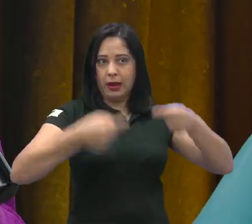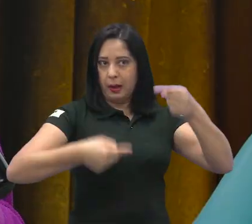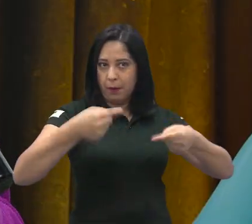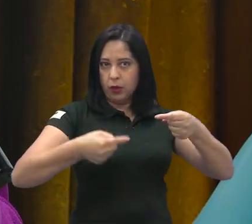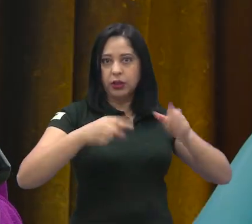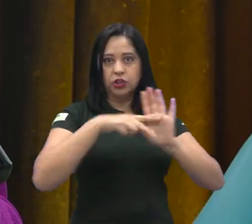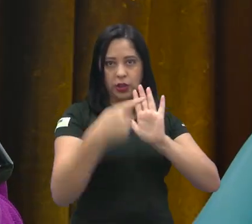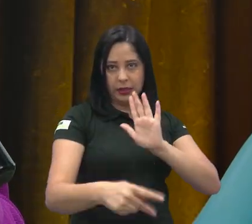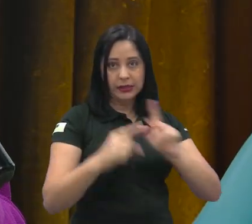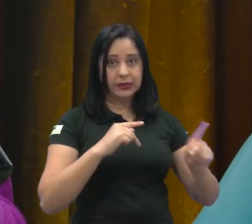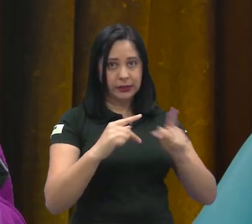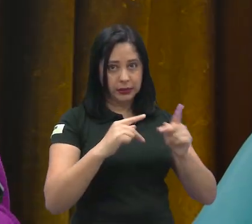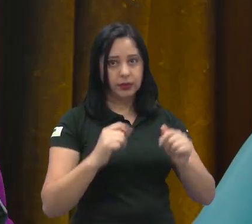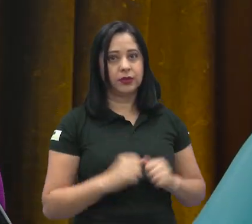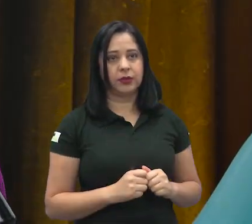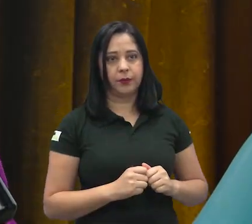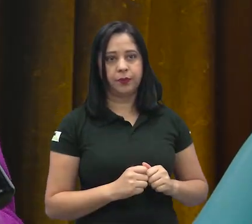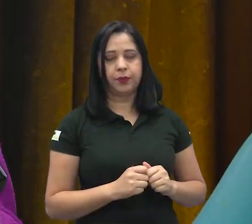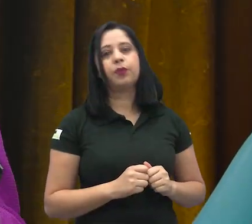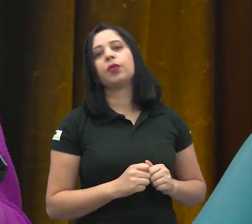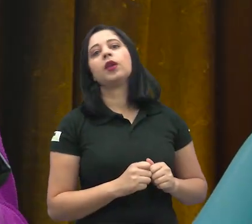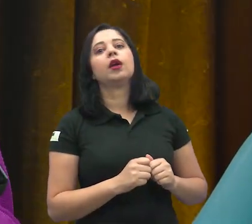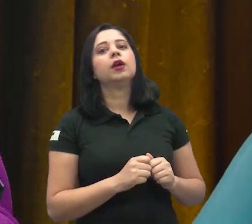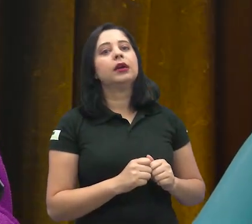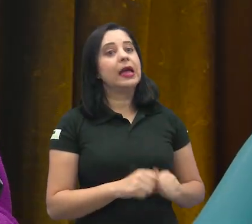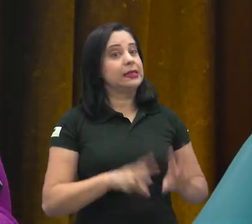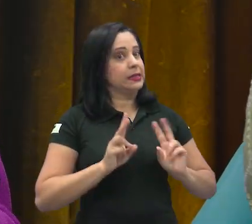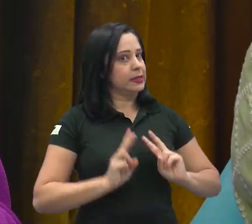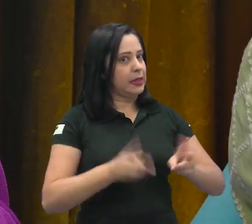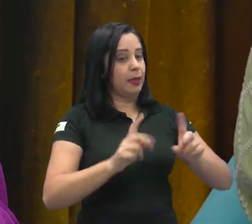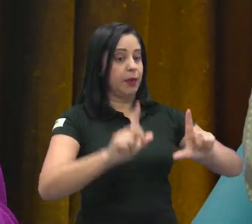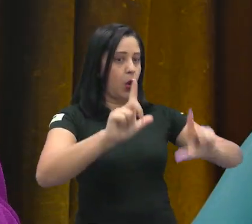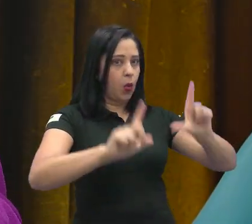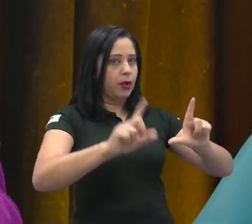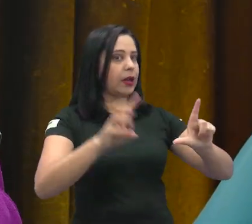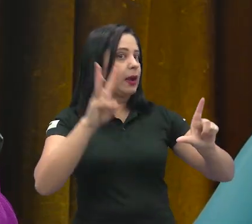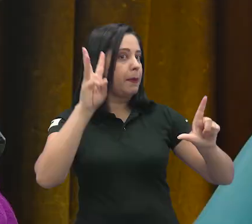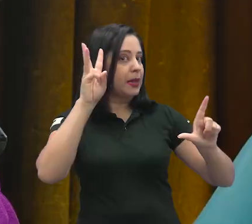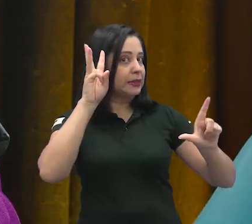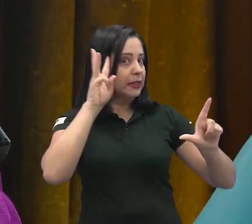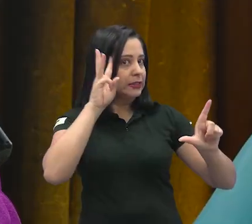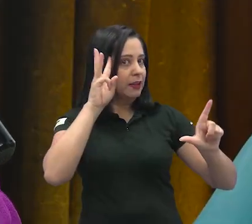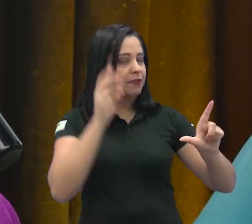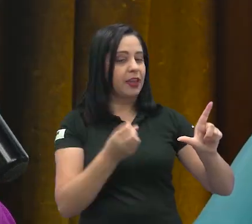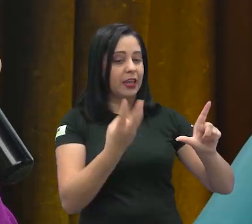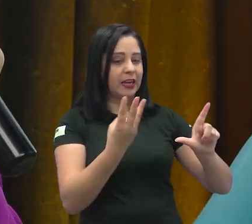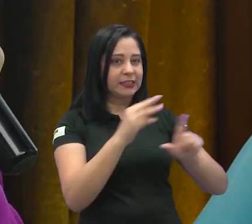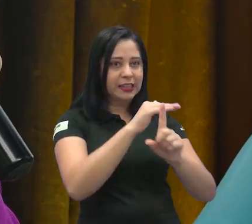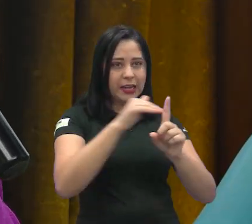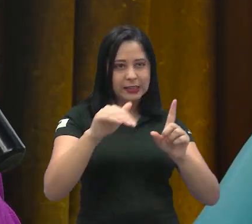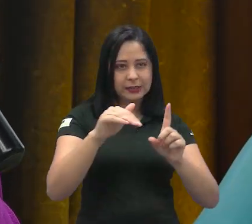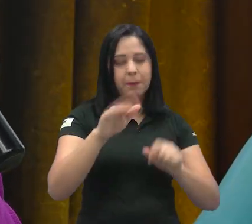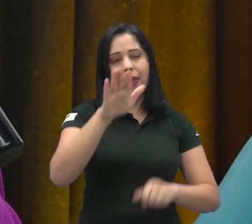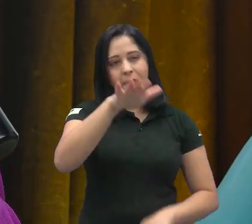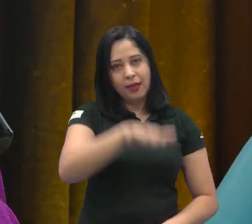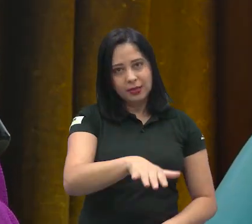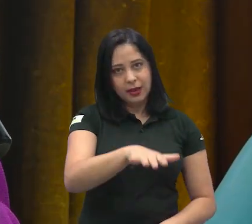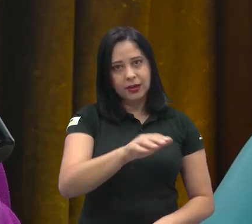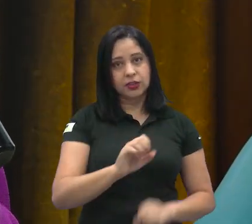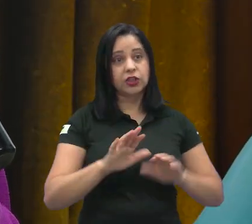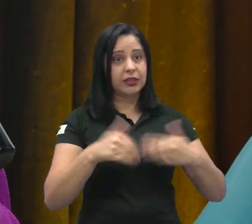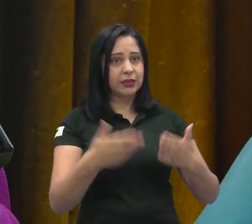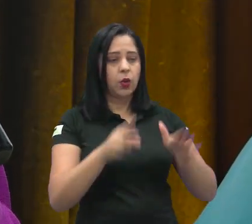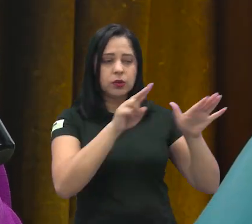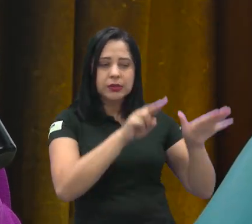cidade. Então, é semanal, né? Passa toda terça-feira, 15h30 da tarde, e a cada semana a gente traz aí